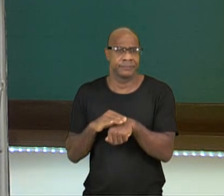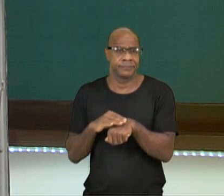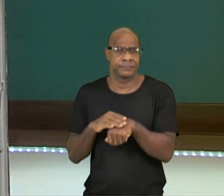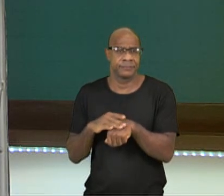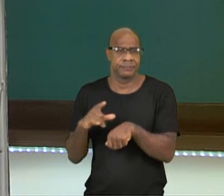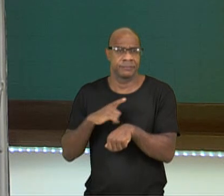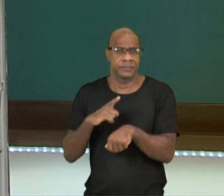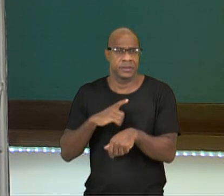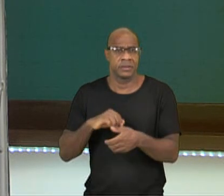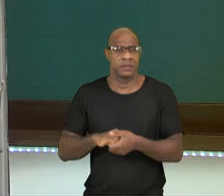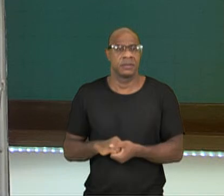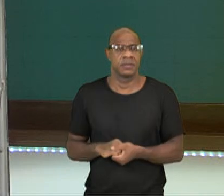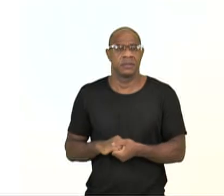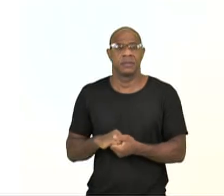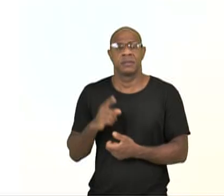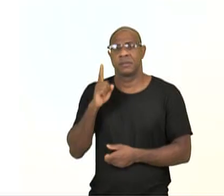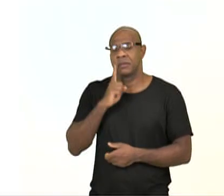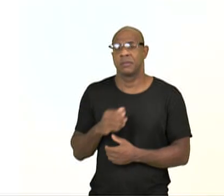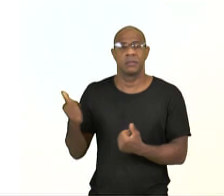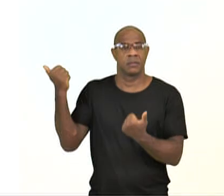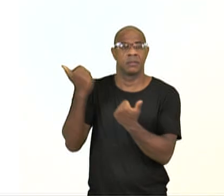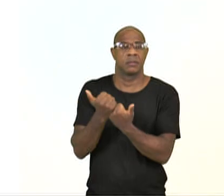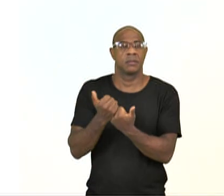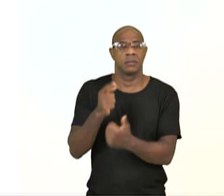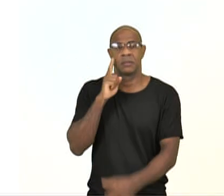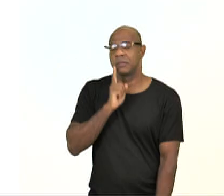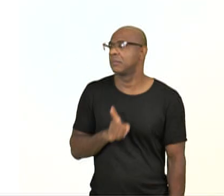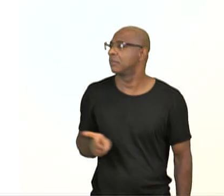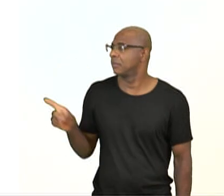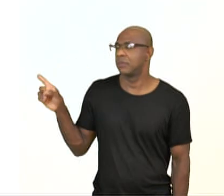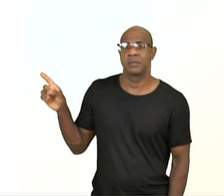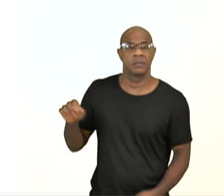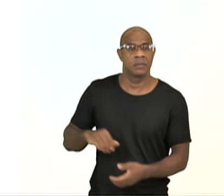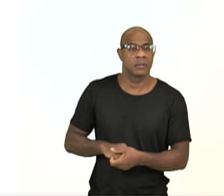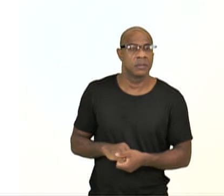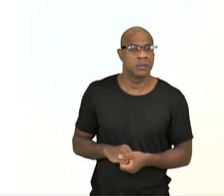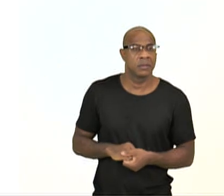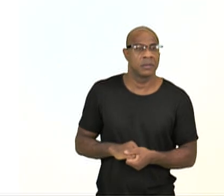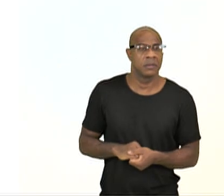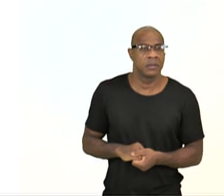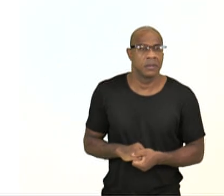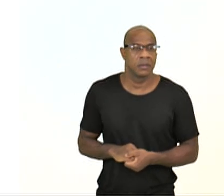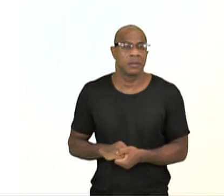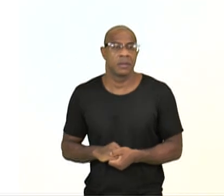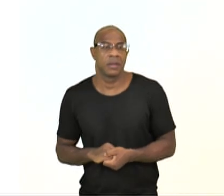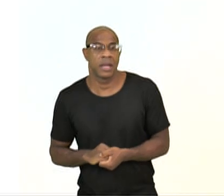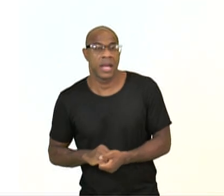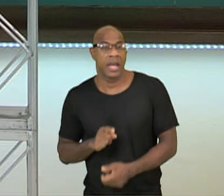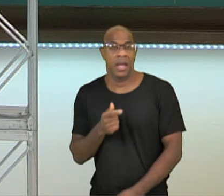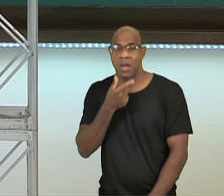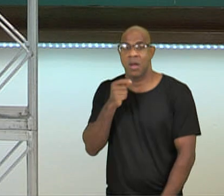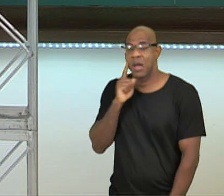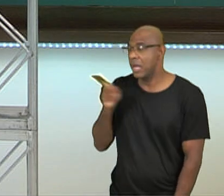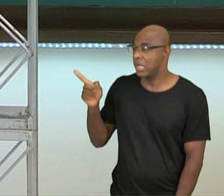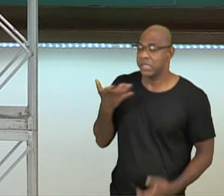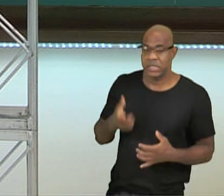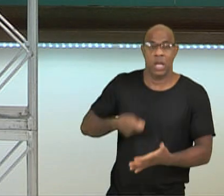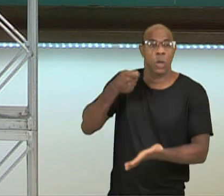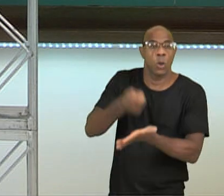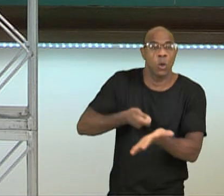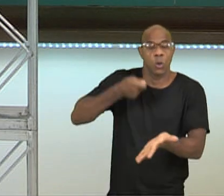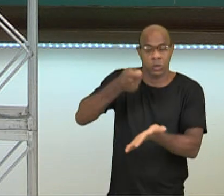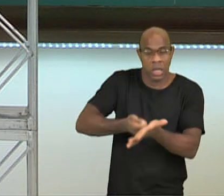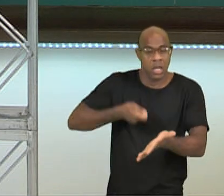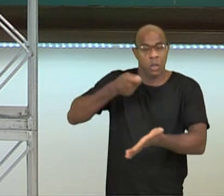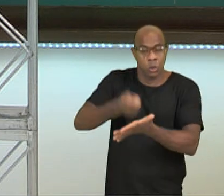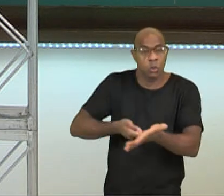E aí entrou no seu lugar Joseph Mobutu. Esse é Patrice Lumumba. Ele quis lutar pelo povo dele,